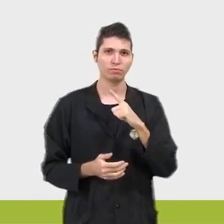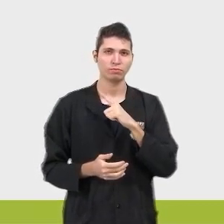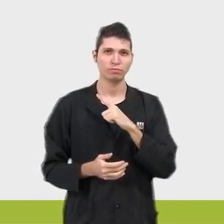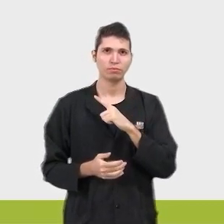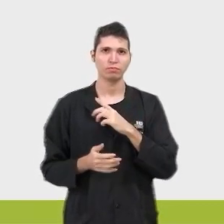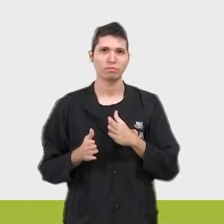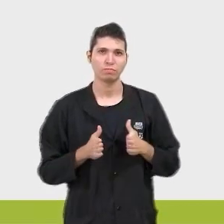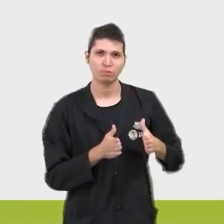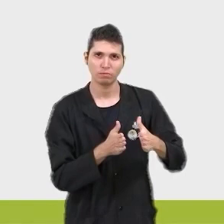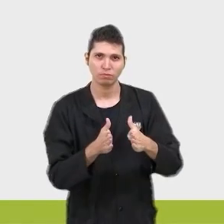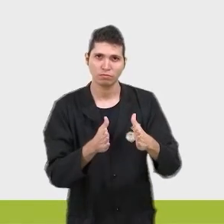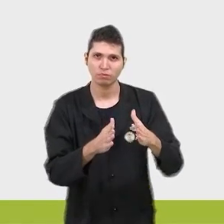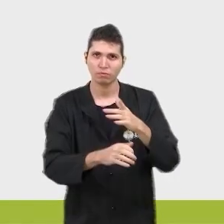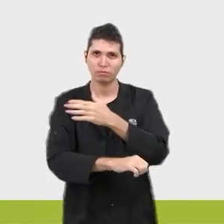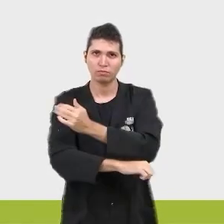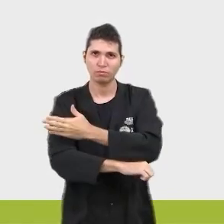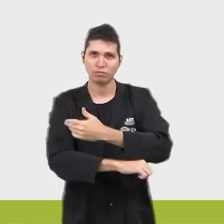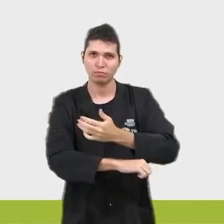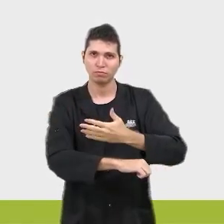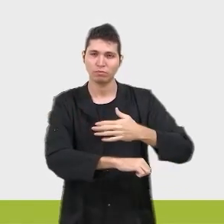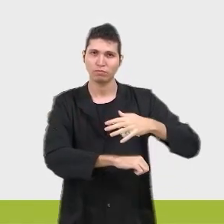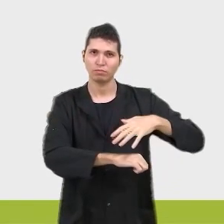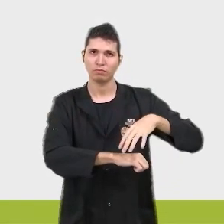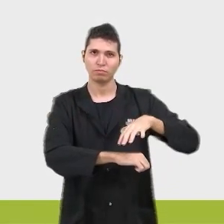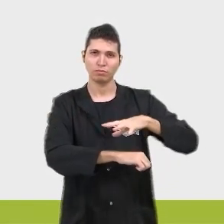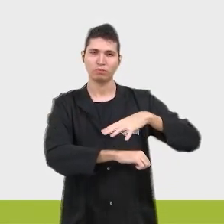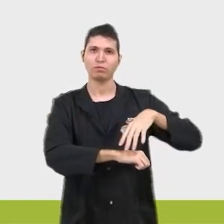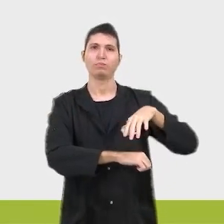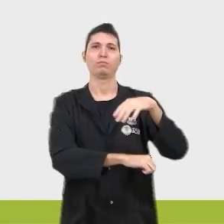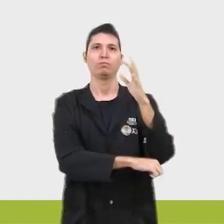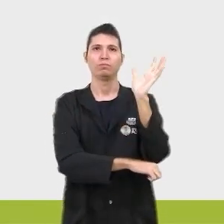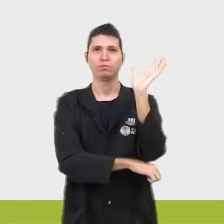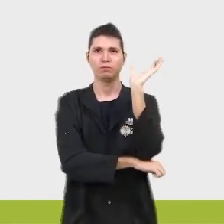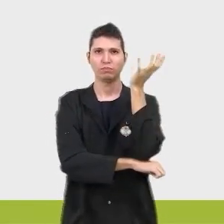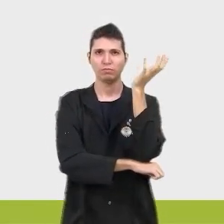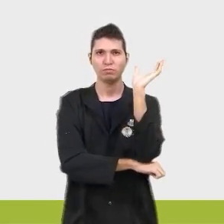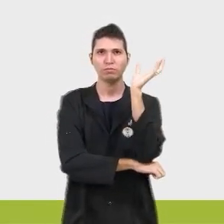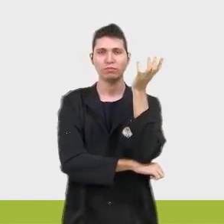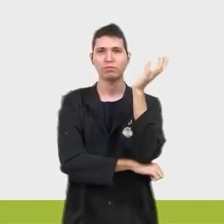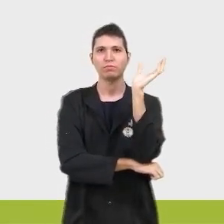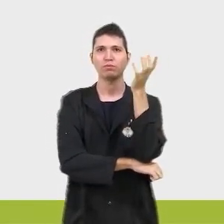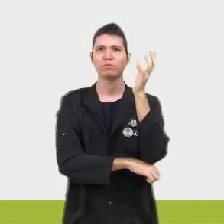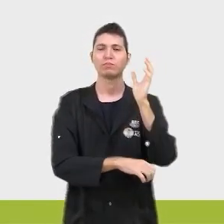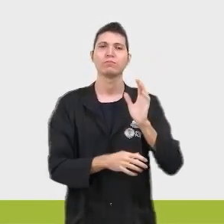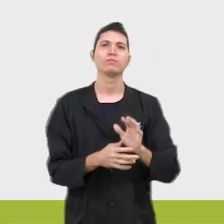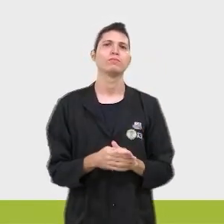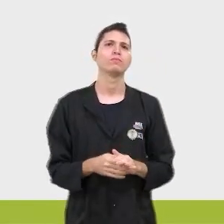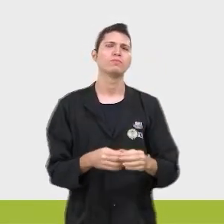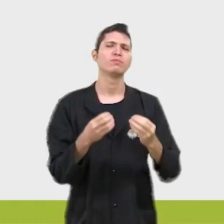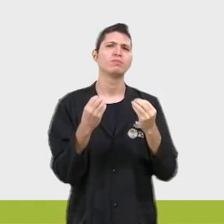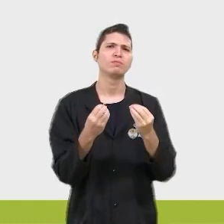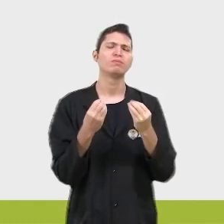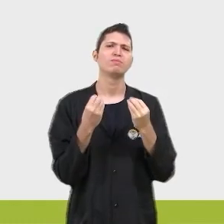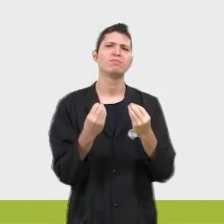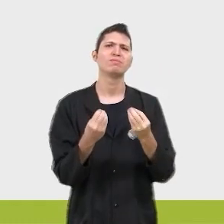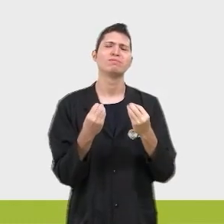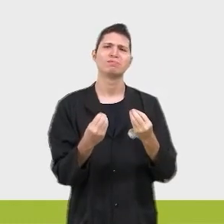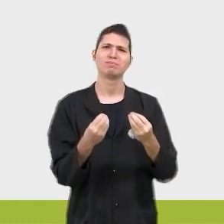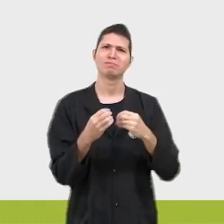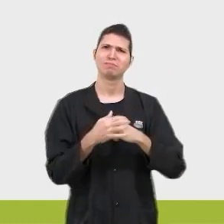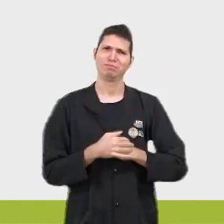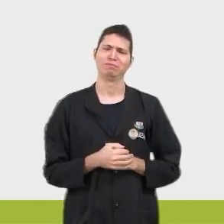corredores ecológicos. Corredor ecológico. Para que ele está querendo isso aí? Para que